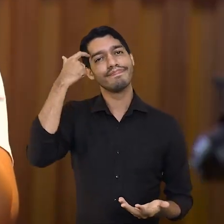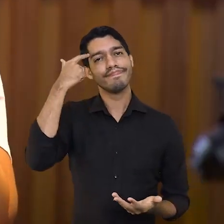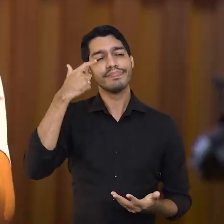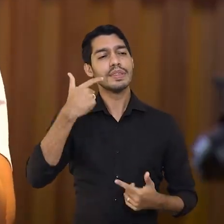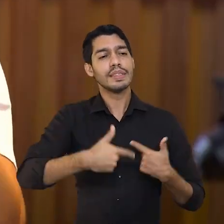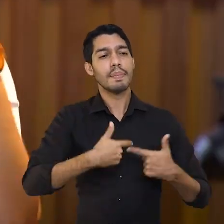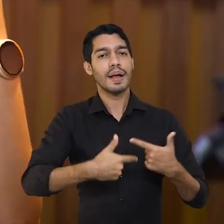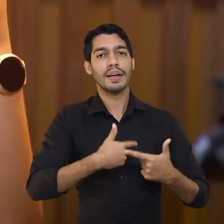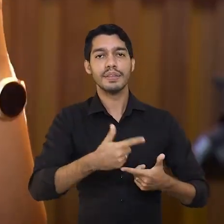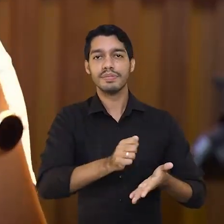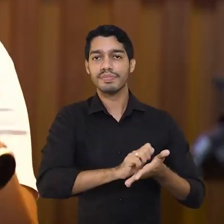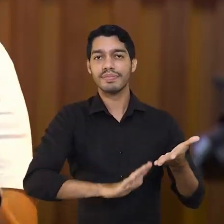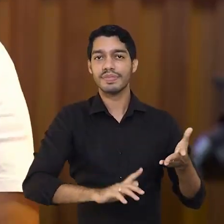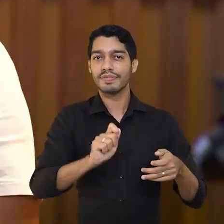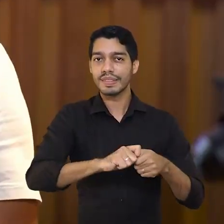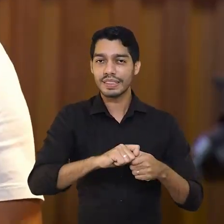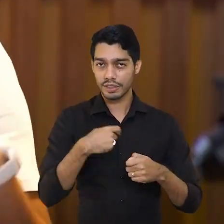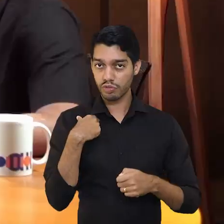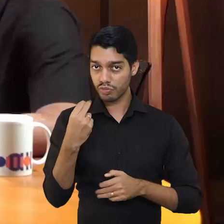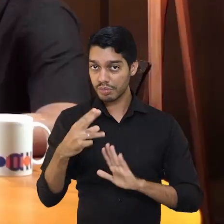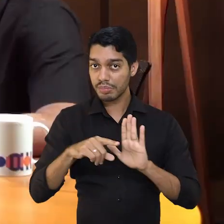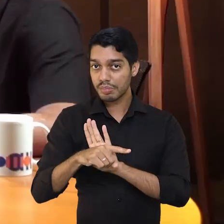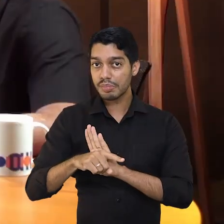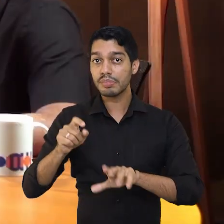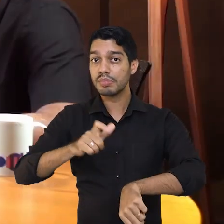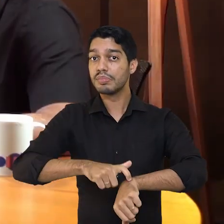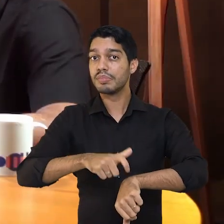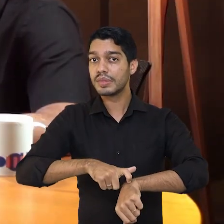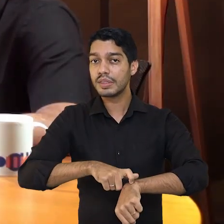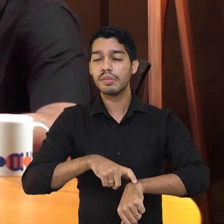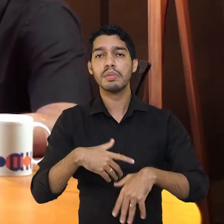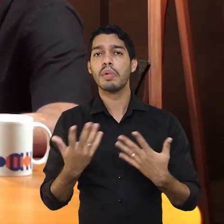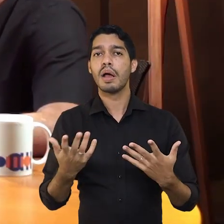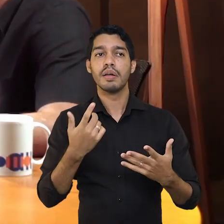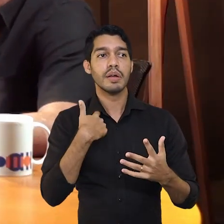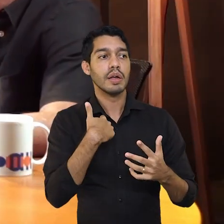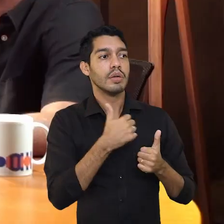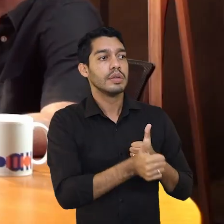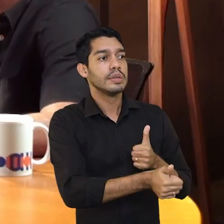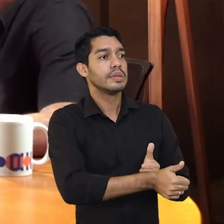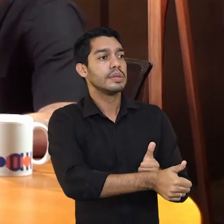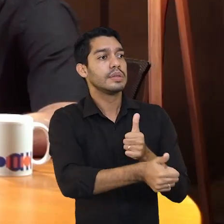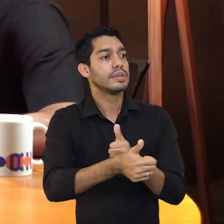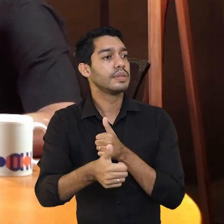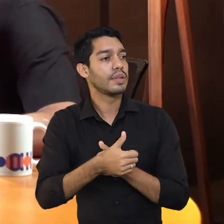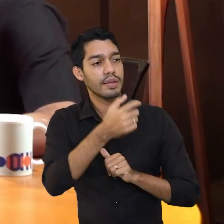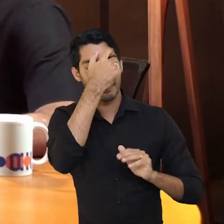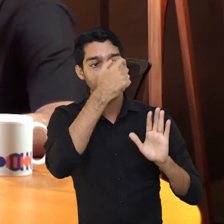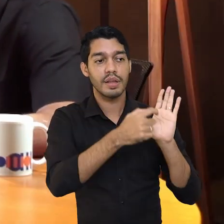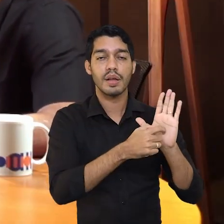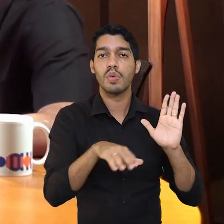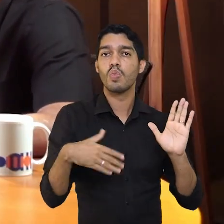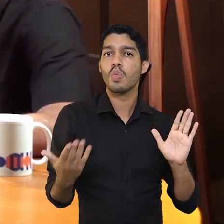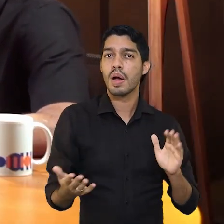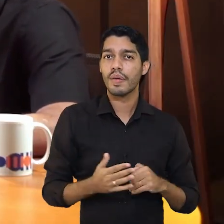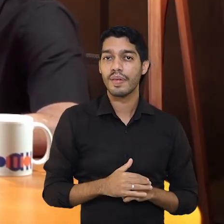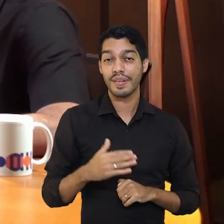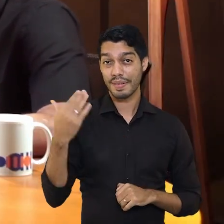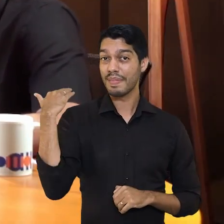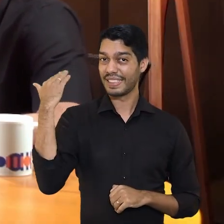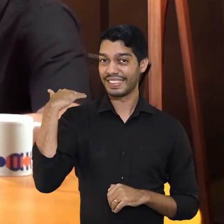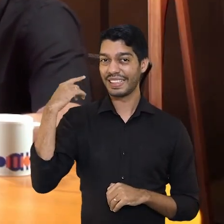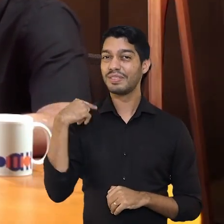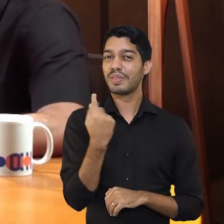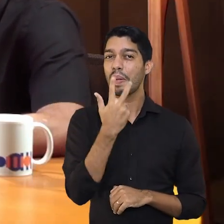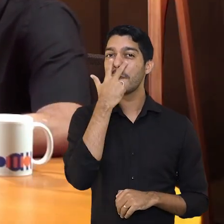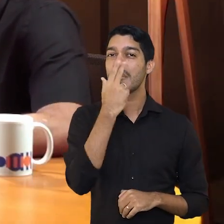que eu vou pesquisar? Quais são as informações que eu preciso? O tempo de maturação de quem eu preciso acionar para me ajudar a fazer esse trabalho? Tinham, às vezes, uma semana